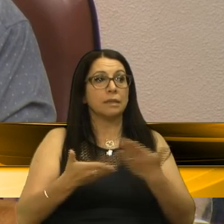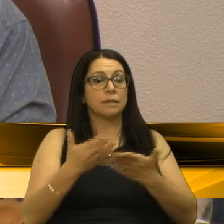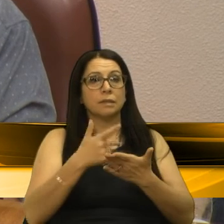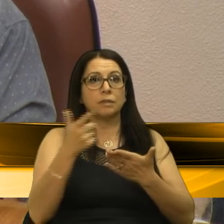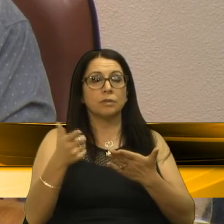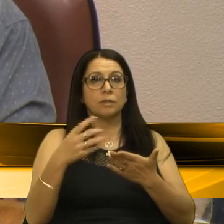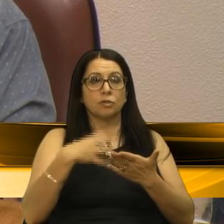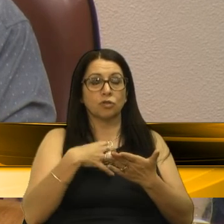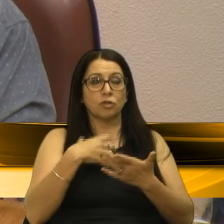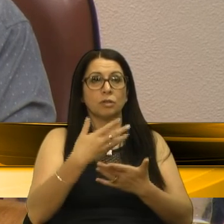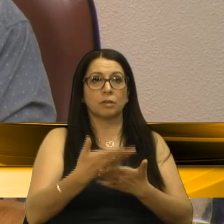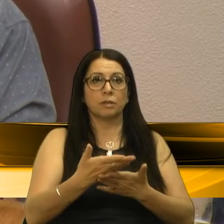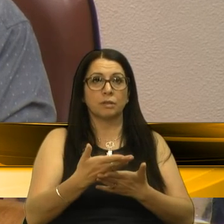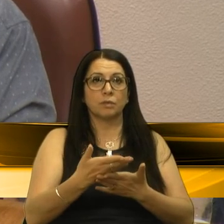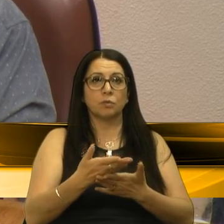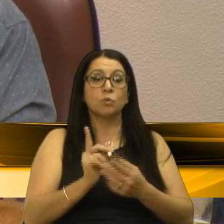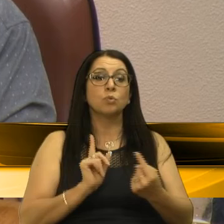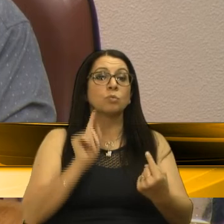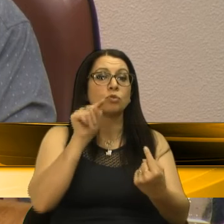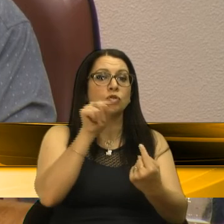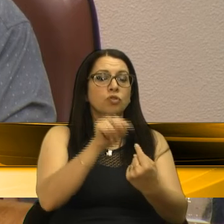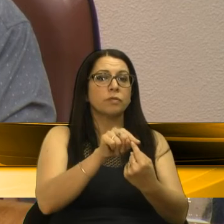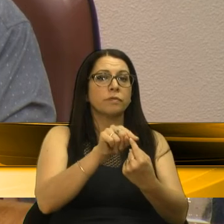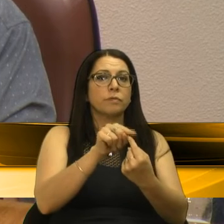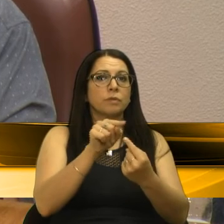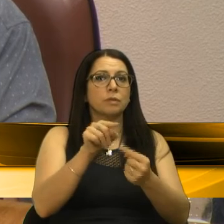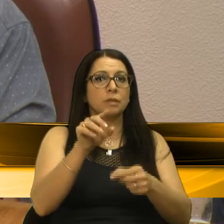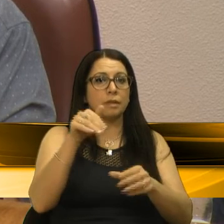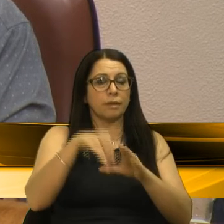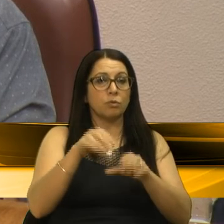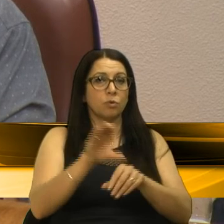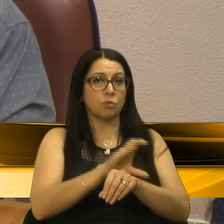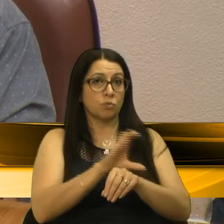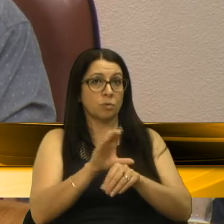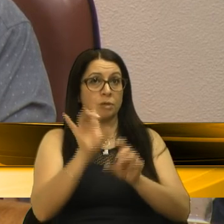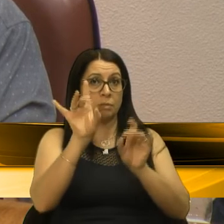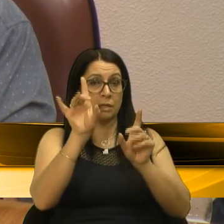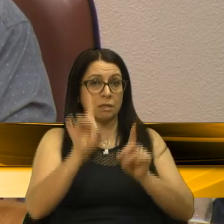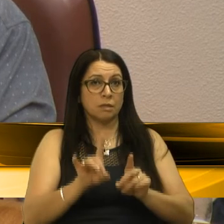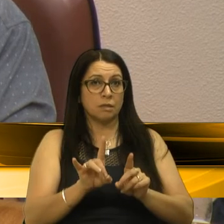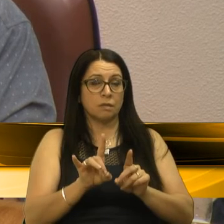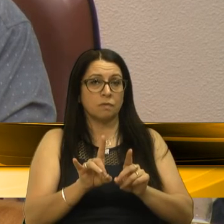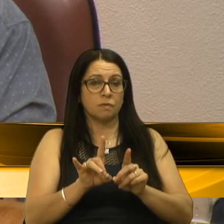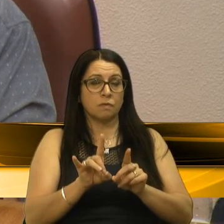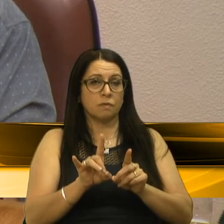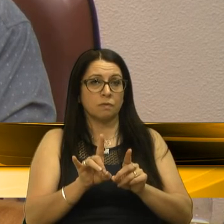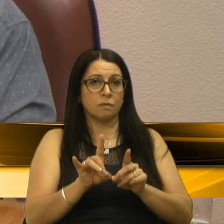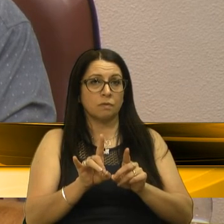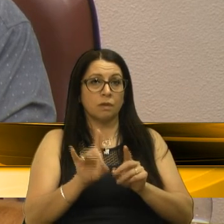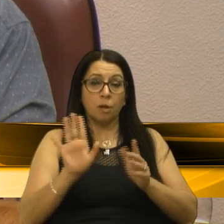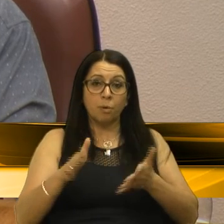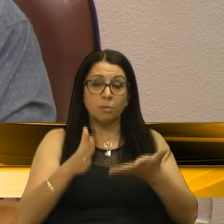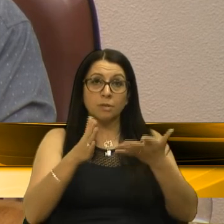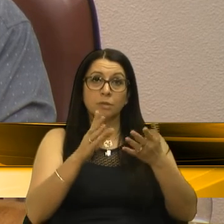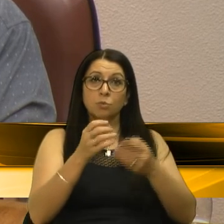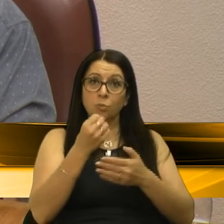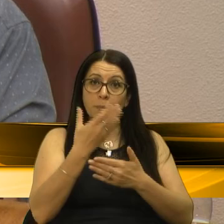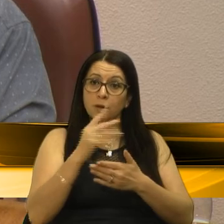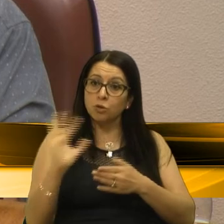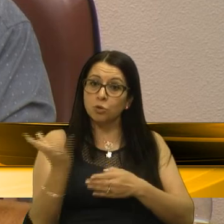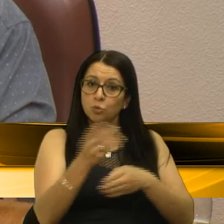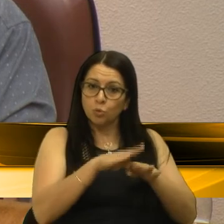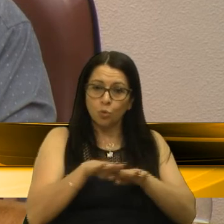atendendo-se dessa forma os objetivos previstos constitucionalmente, em especial quanto à promoção do bem